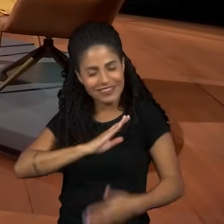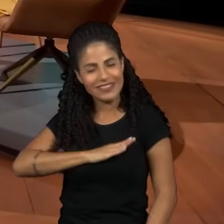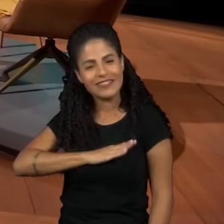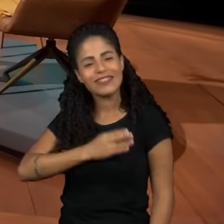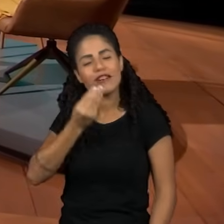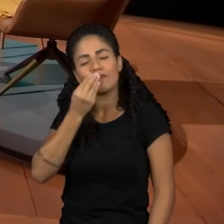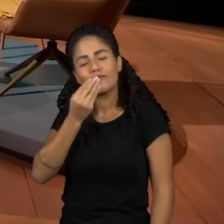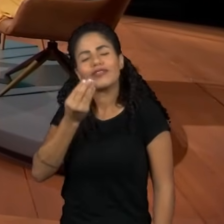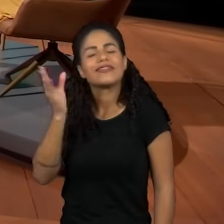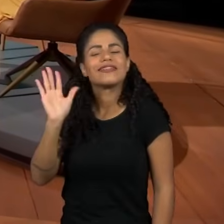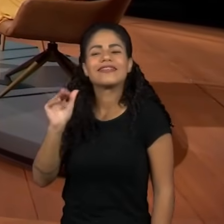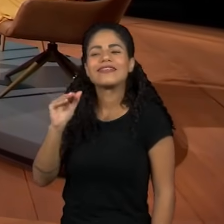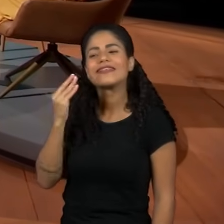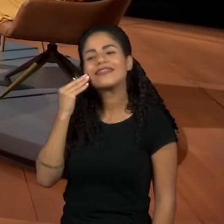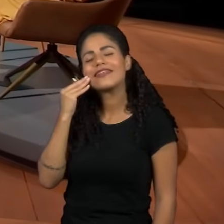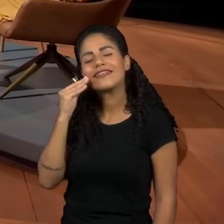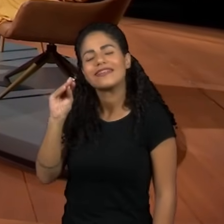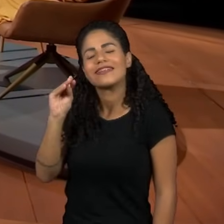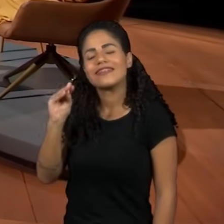Jonas Bloch, que lindo.